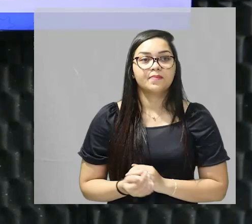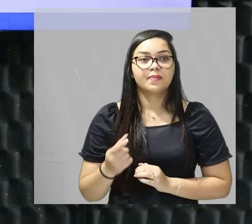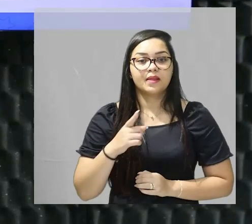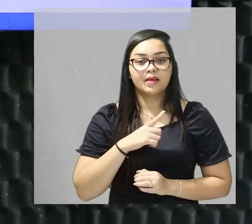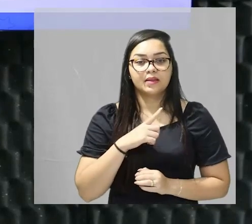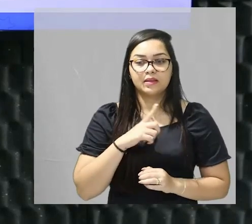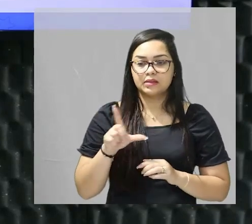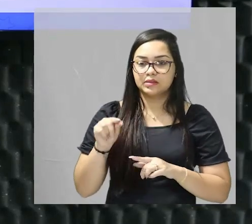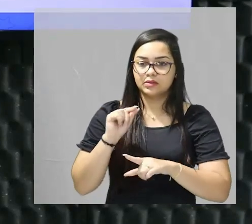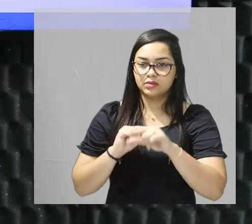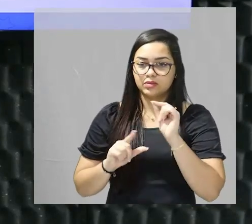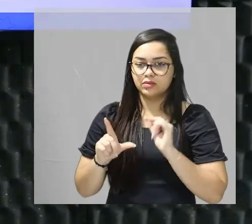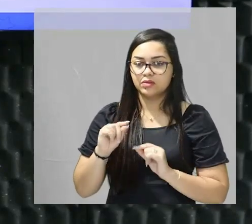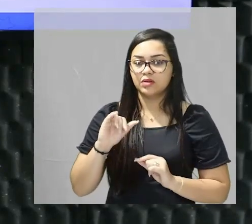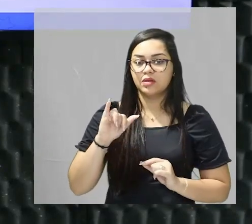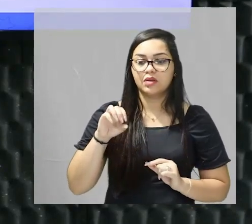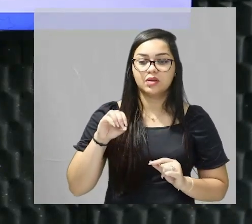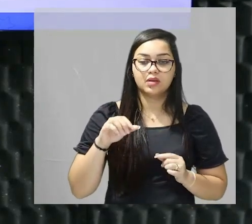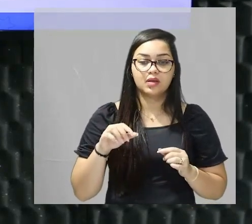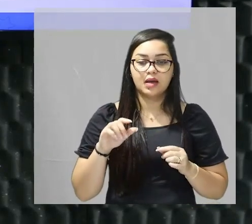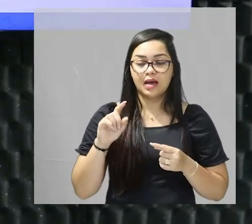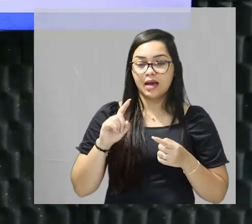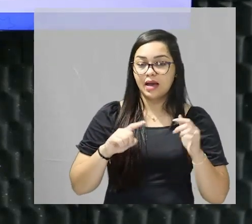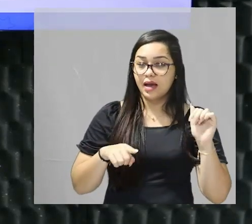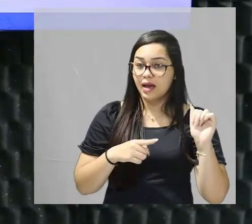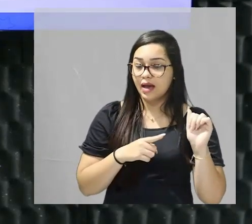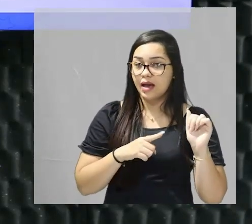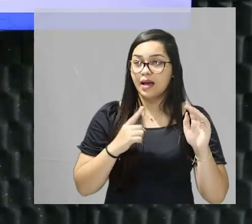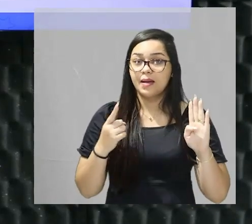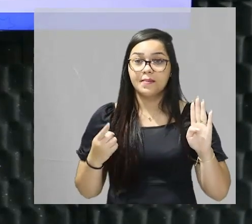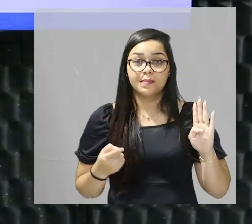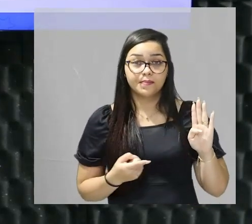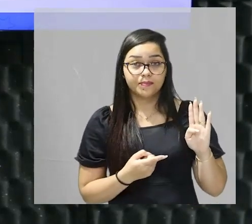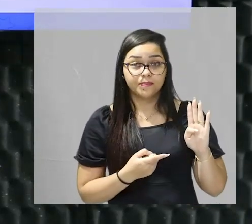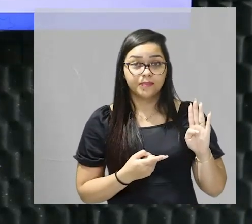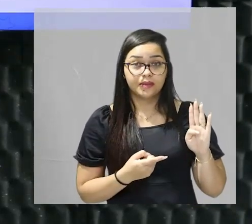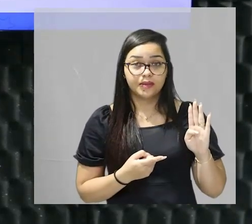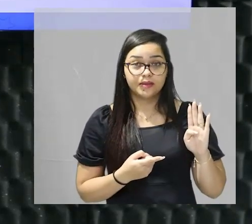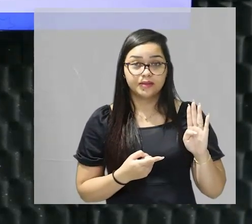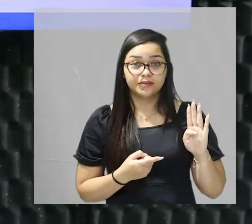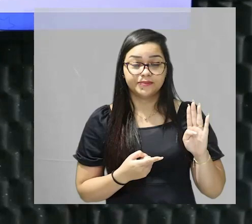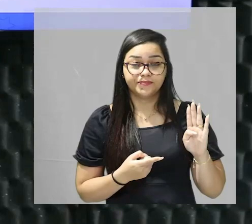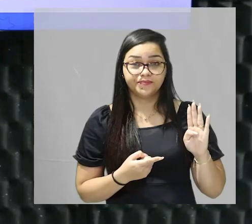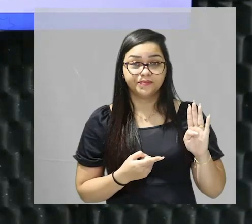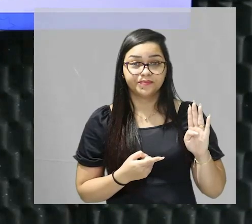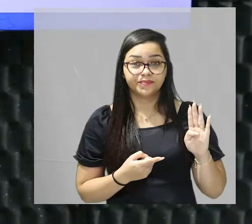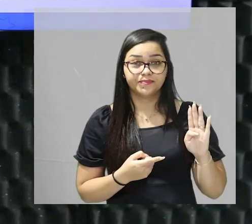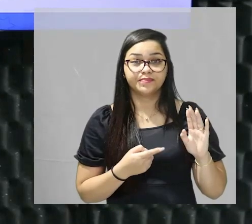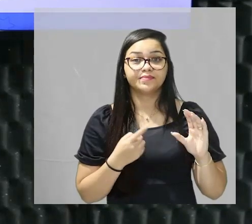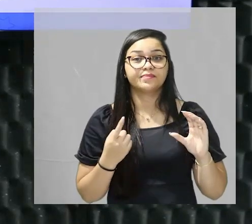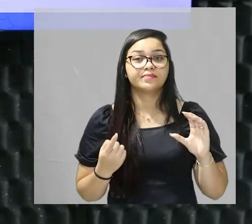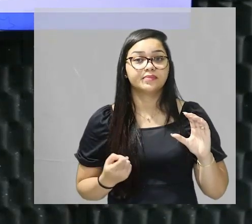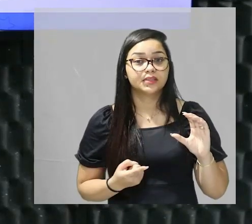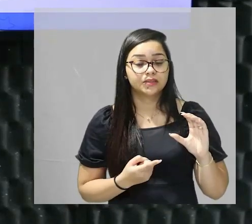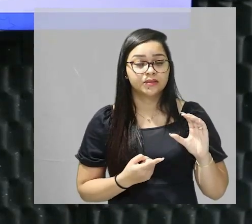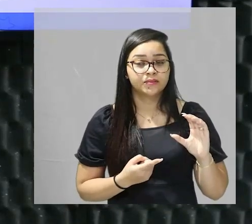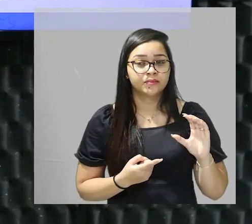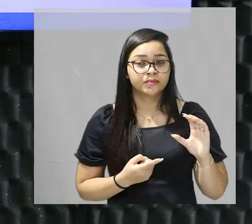alternativas, ligações iônicas, ligações covalentes, interações íon-dipolo,